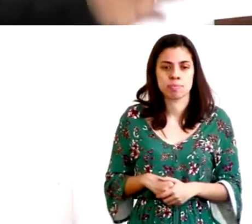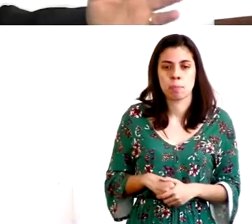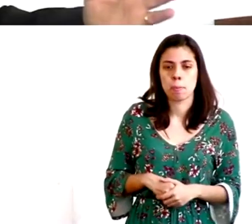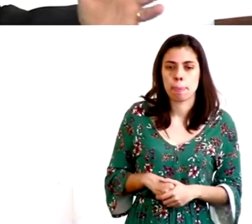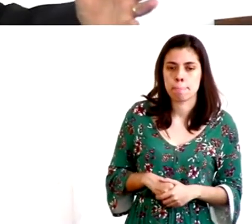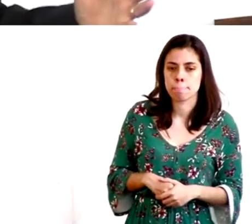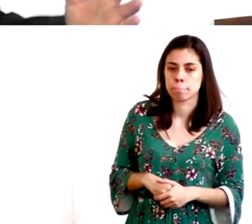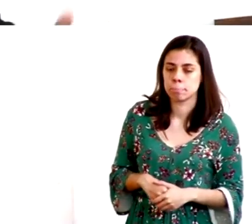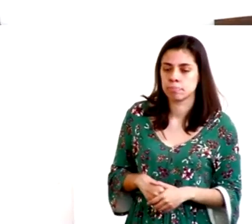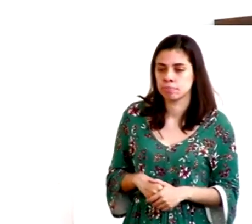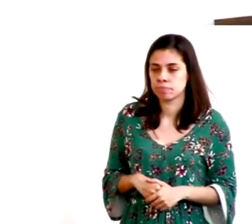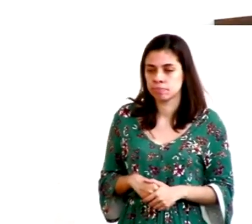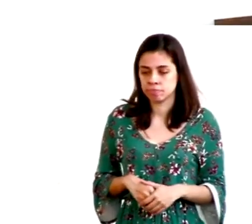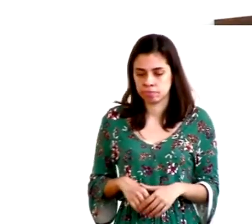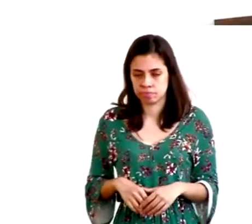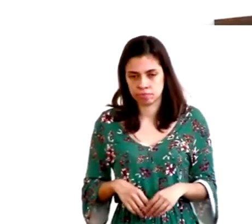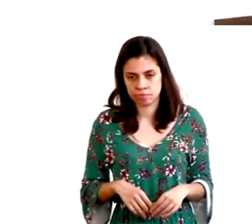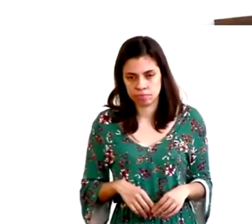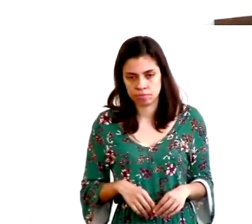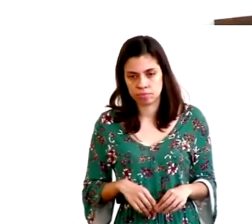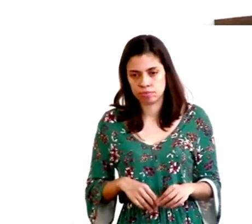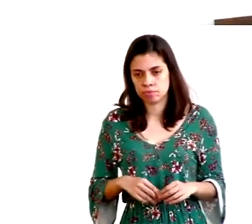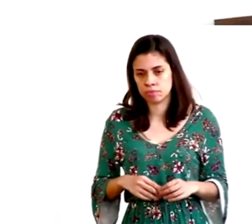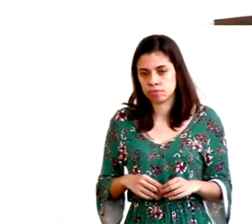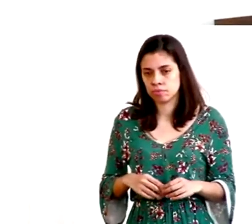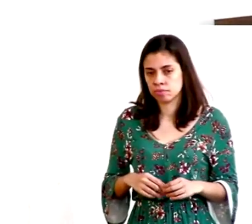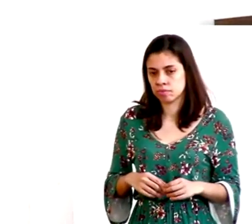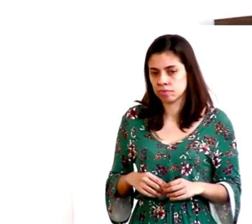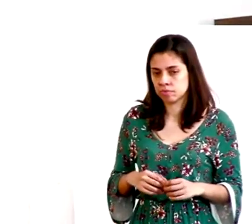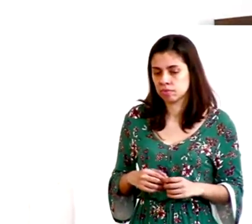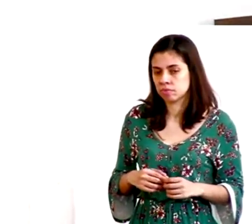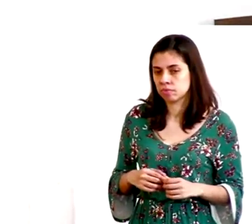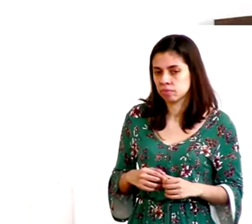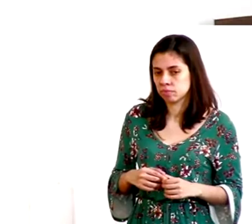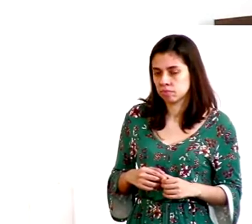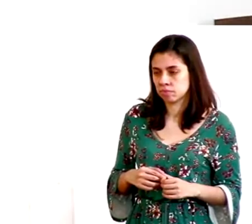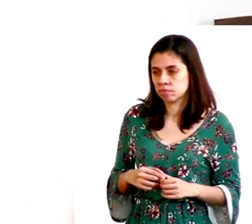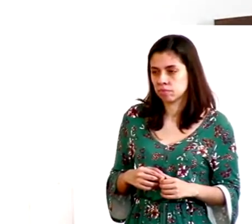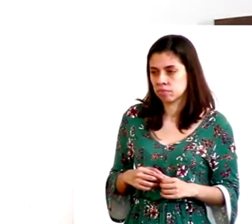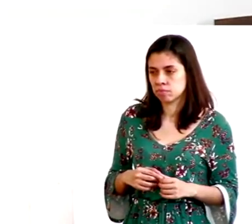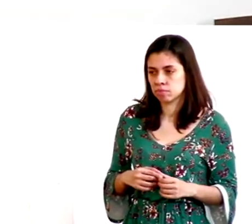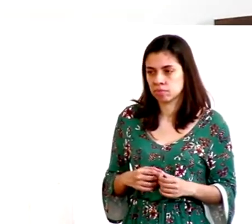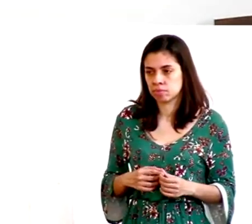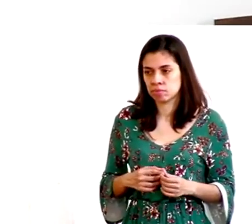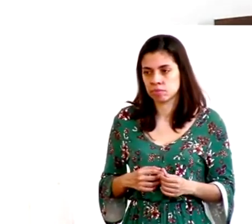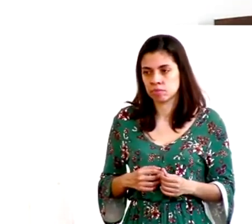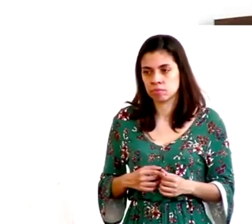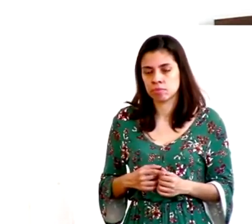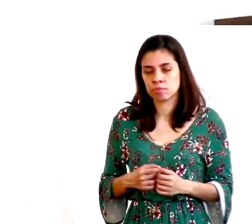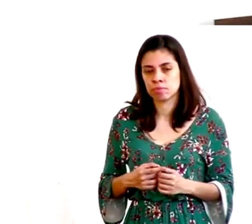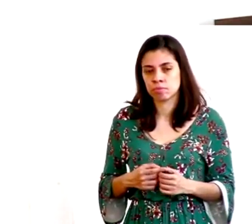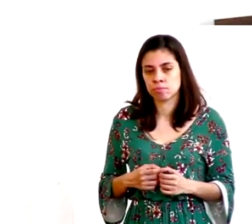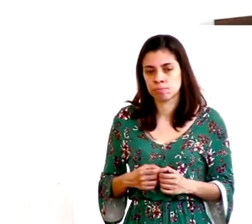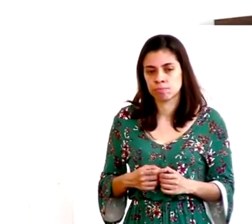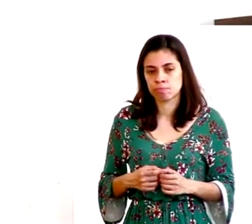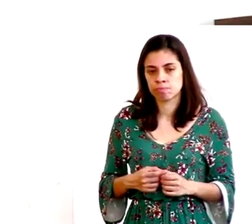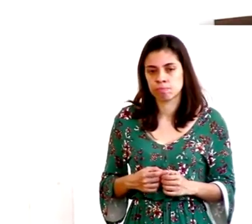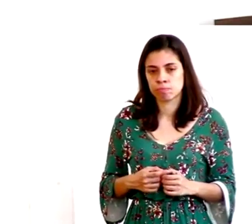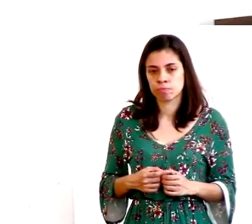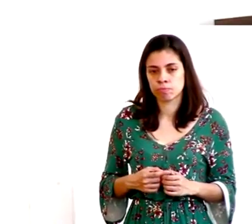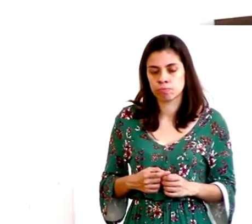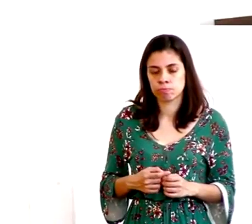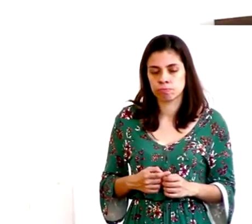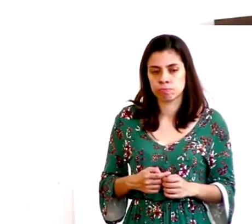mais vívida. Mas não se esqueça, o Sermão do Monte nos leva e nos confronta a se arrepender a